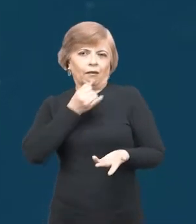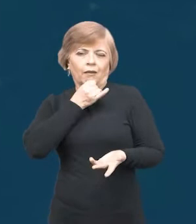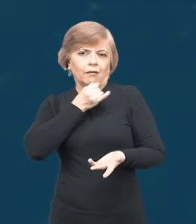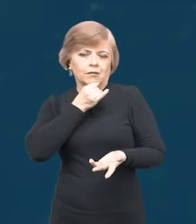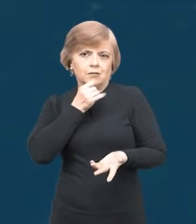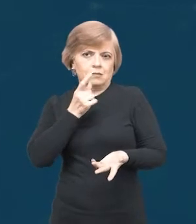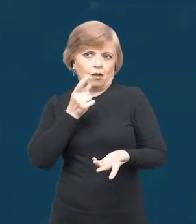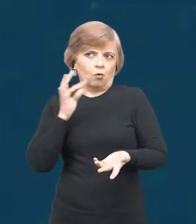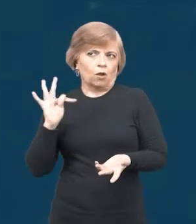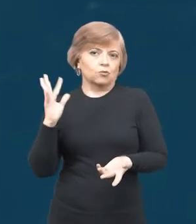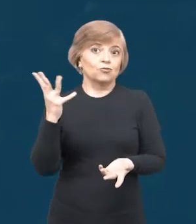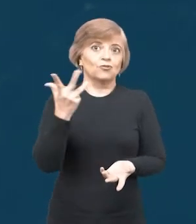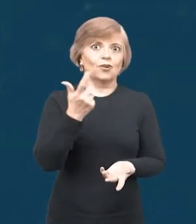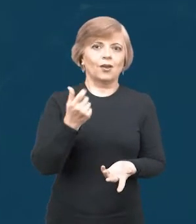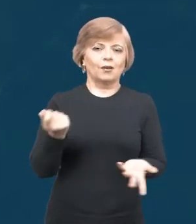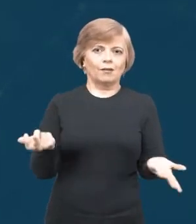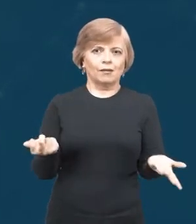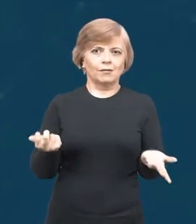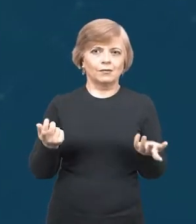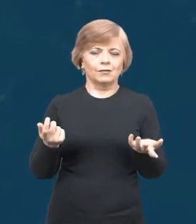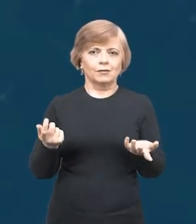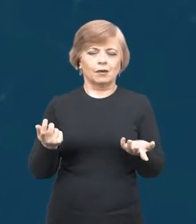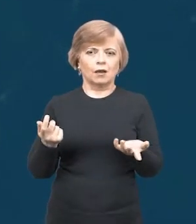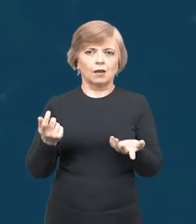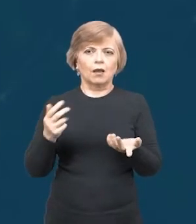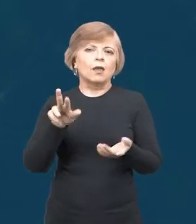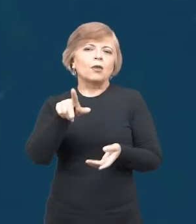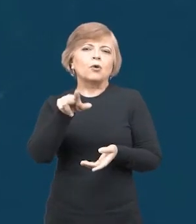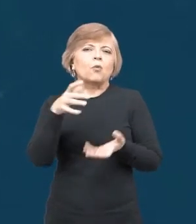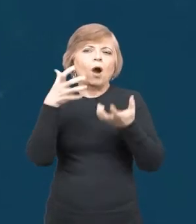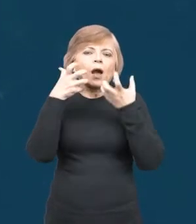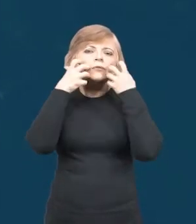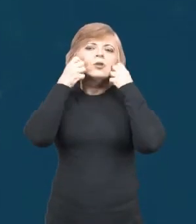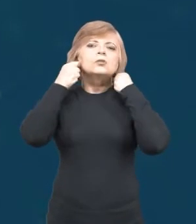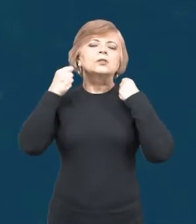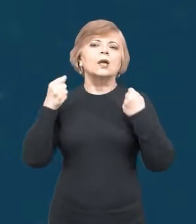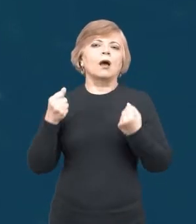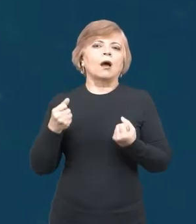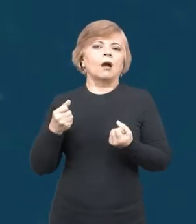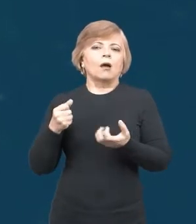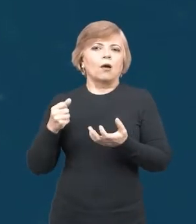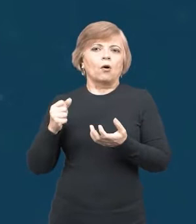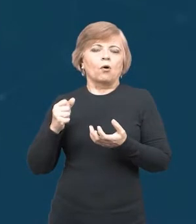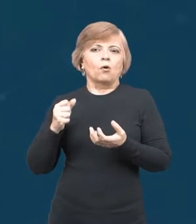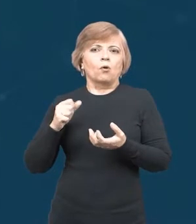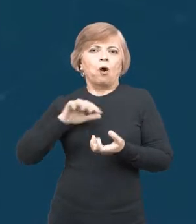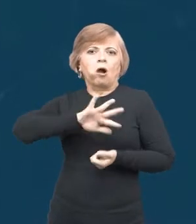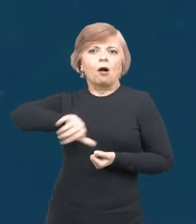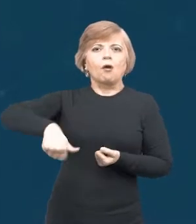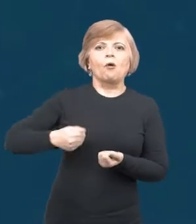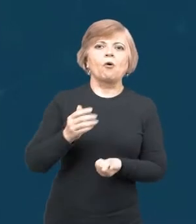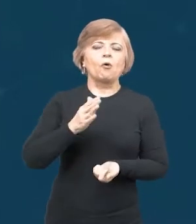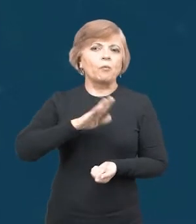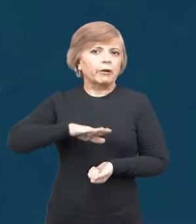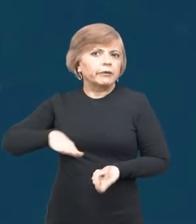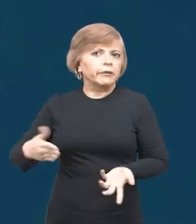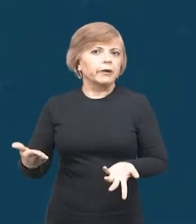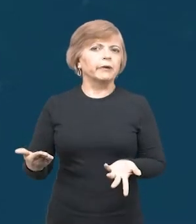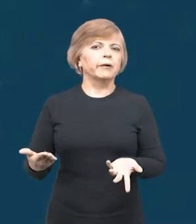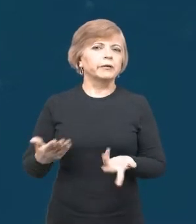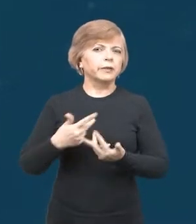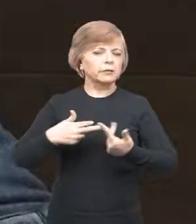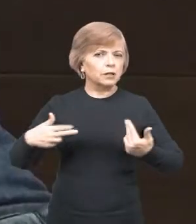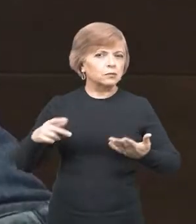narrado pelo oficial, adoções à brasileira, tráfico de criança, dentre outras modalidades